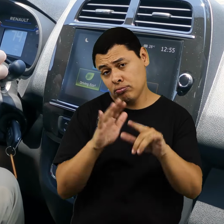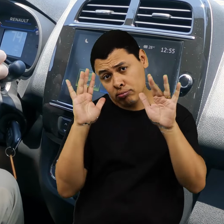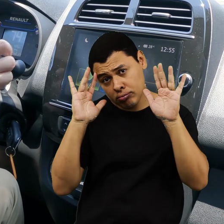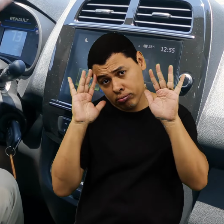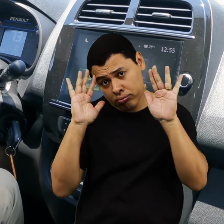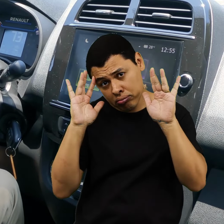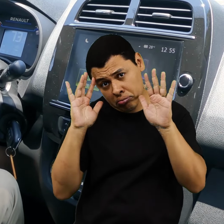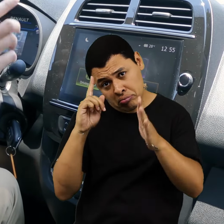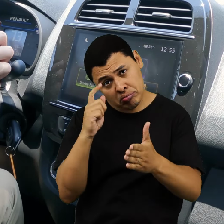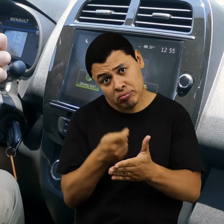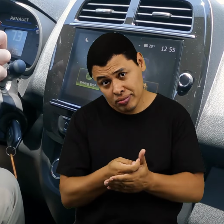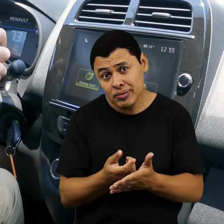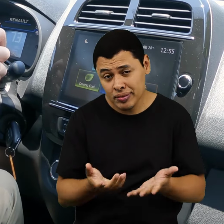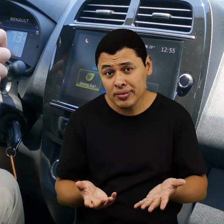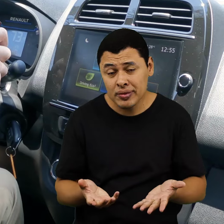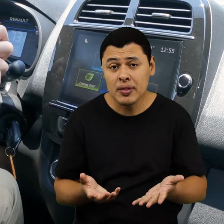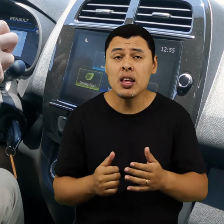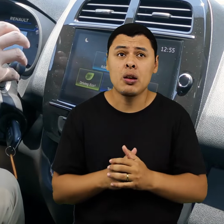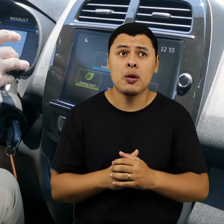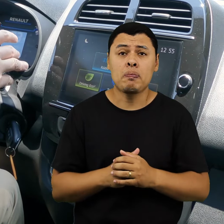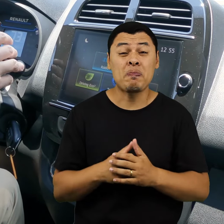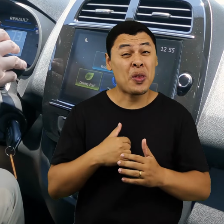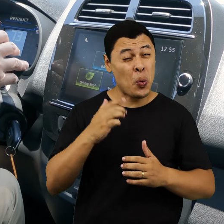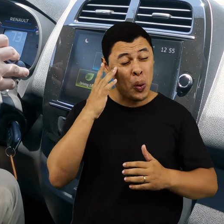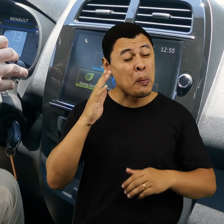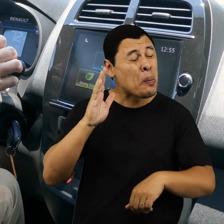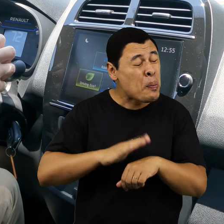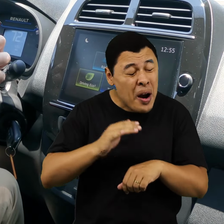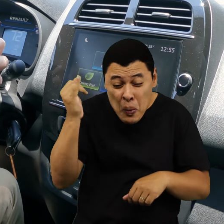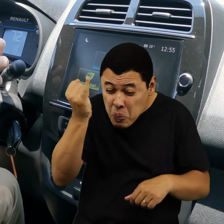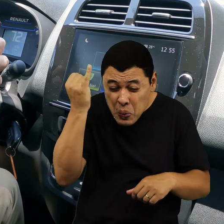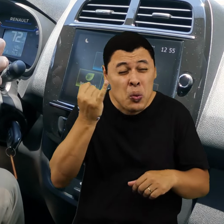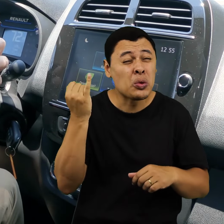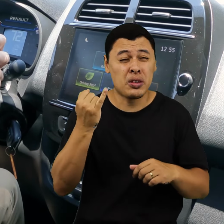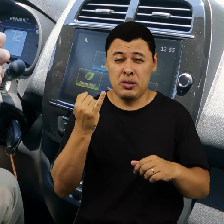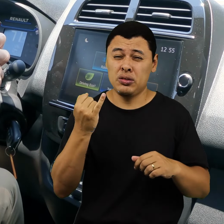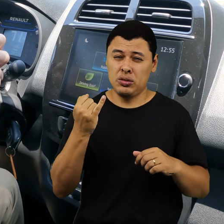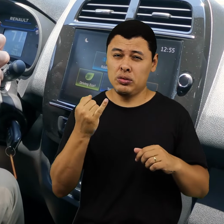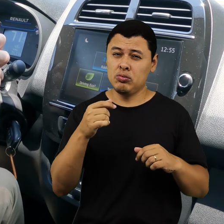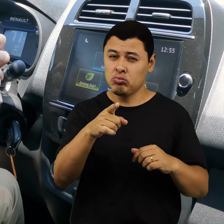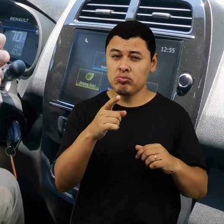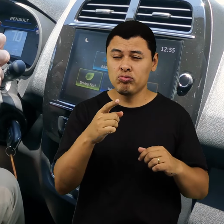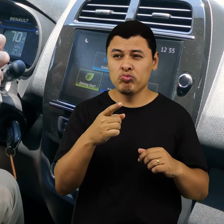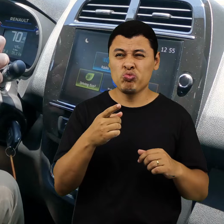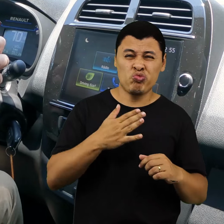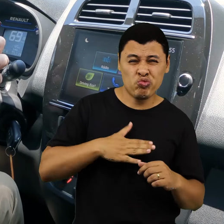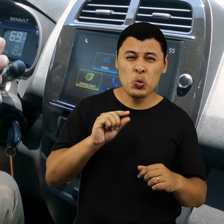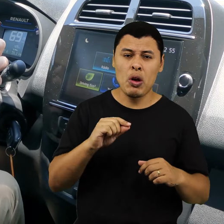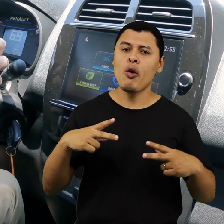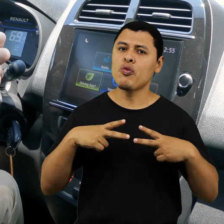você mesmo, né? Eu acho que o ponto mais importante aqui, que realmente pode ser um ponto de sabor, é a